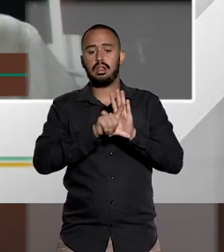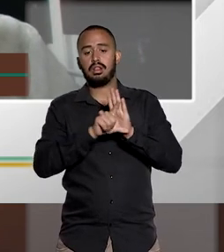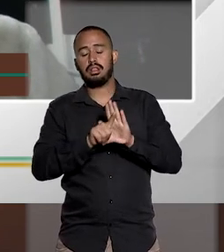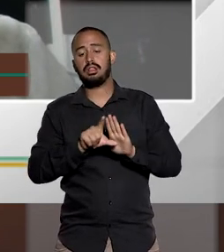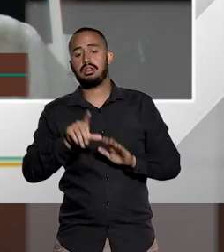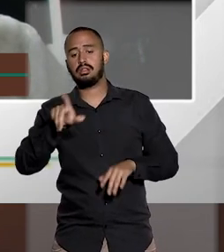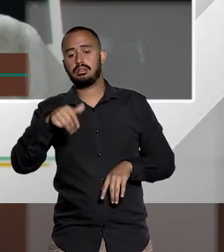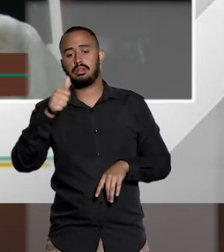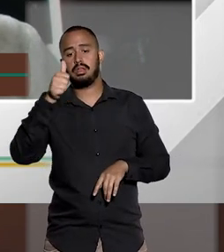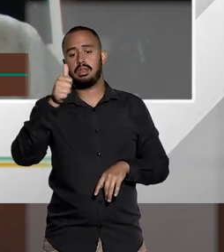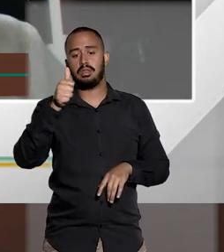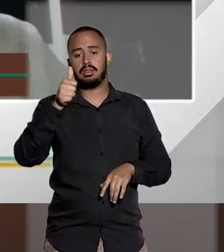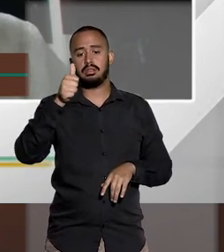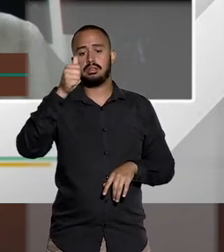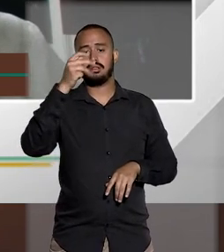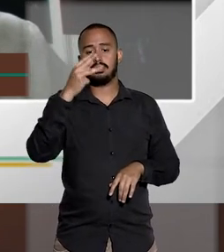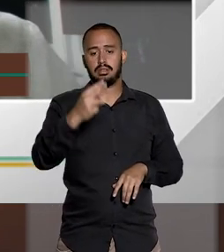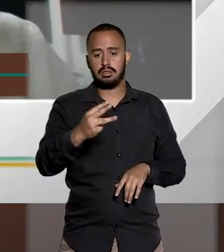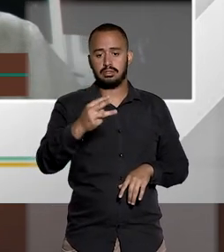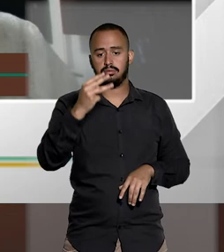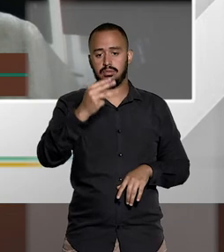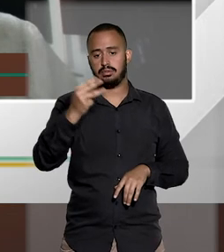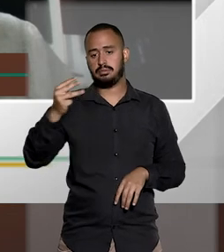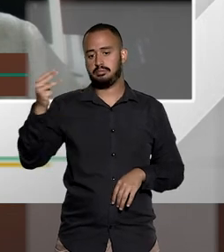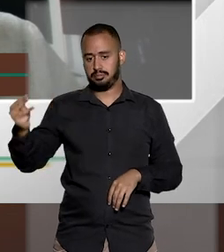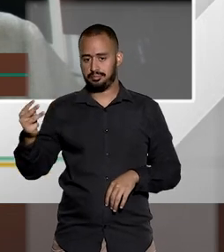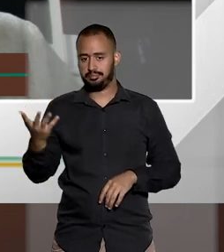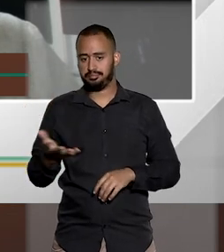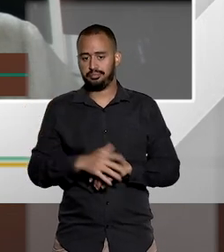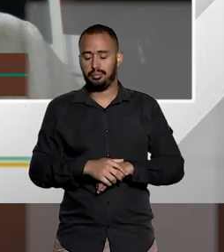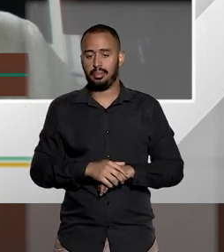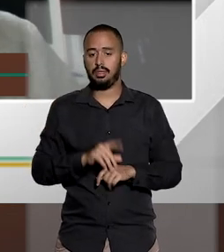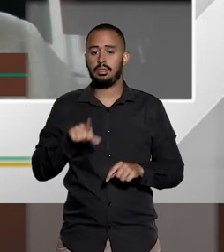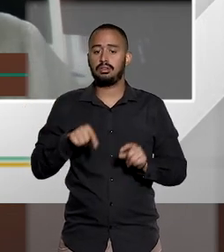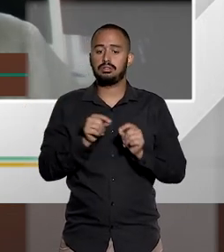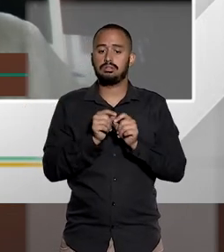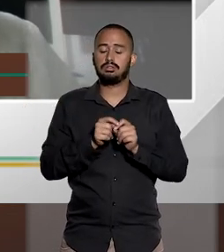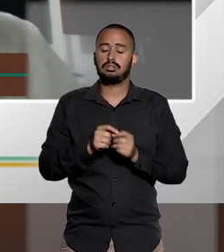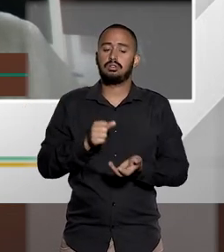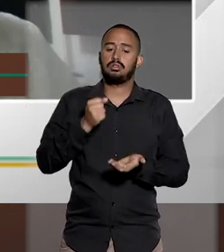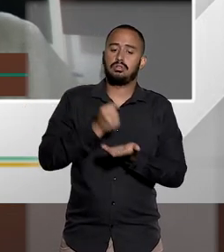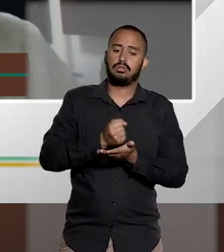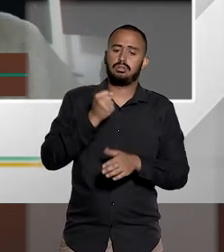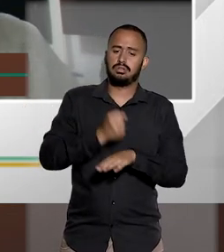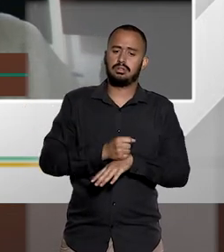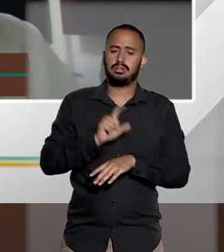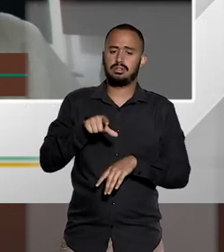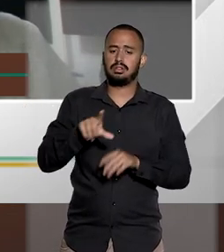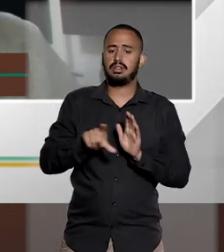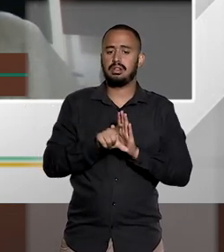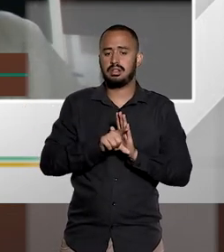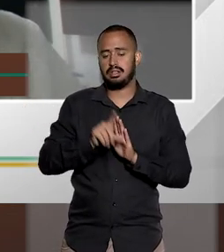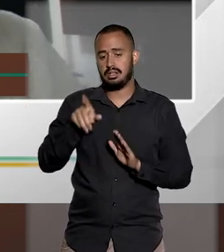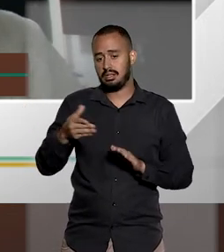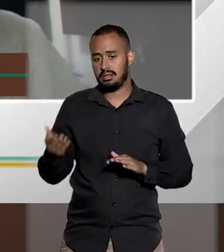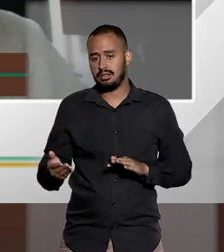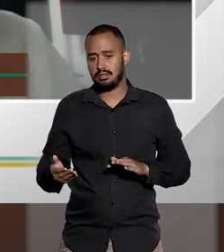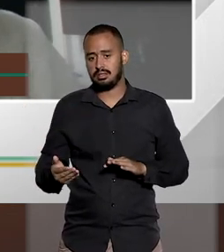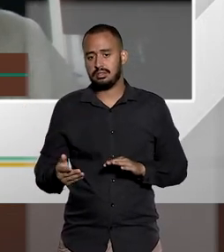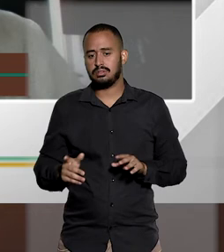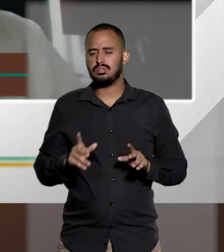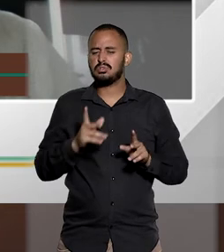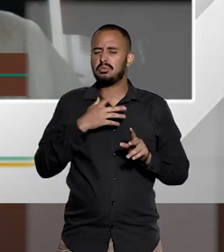Lei 13.303. Só que as normas sobre licitação e contratos da Lei 13.303